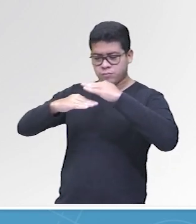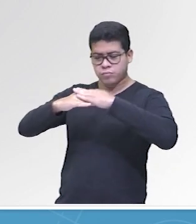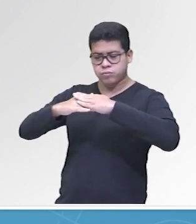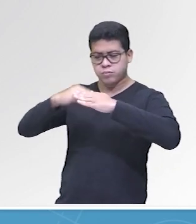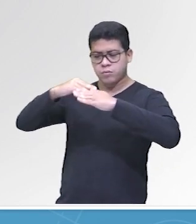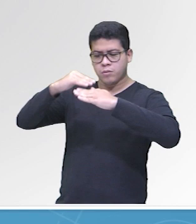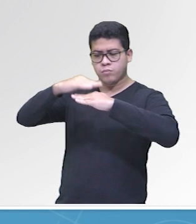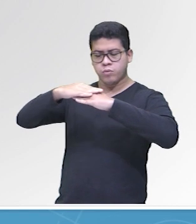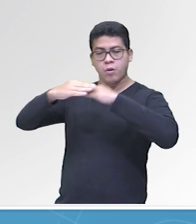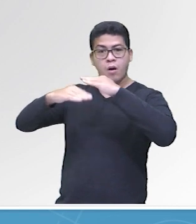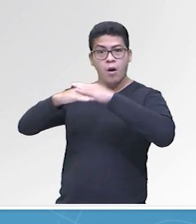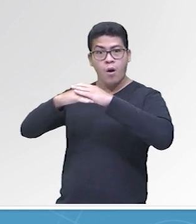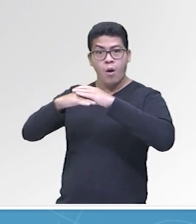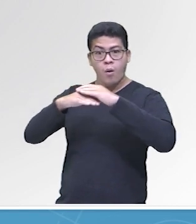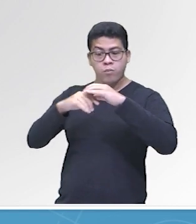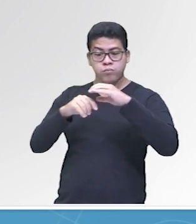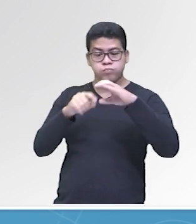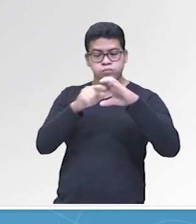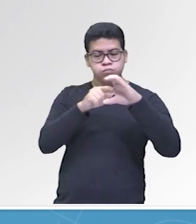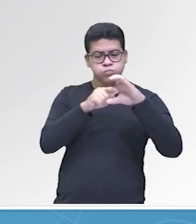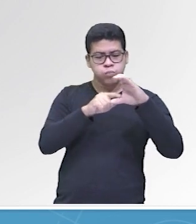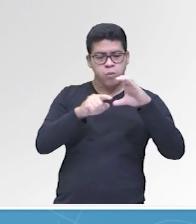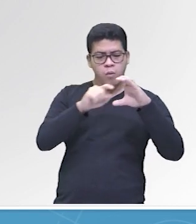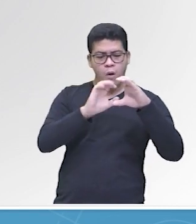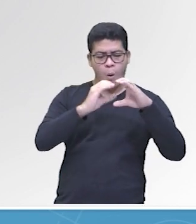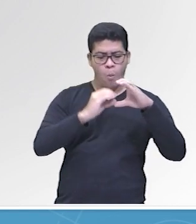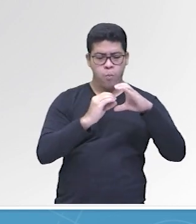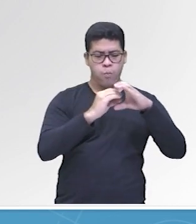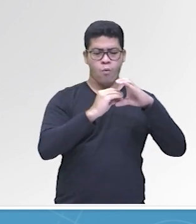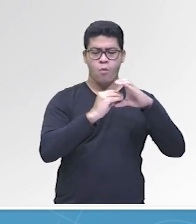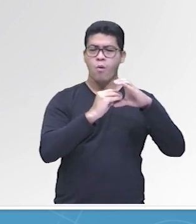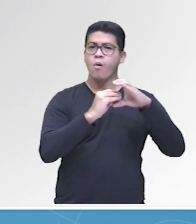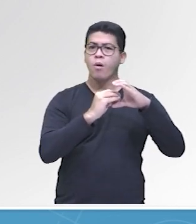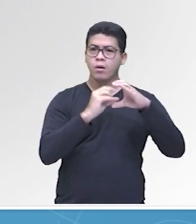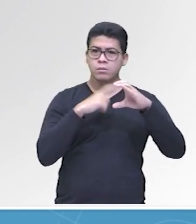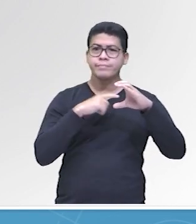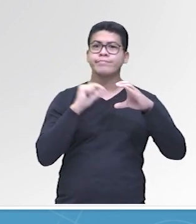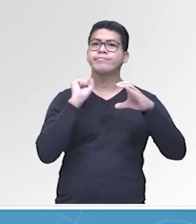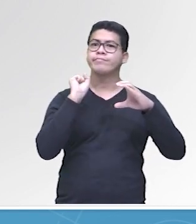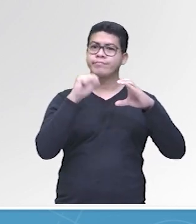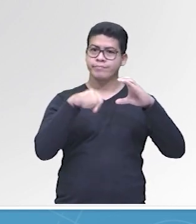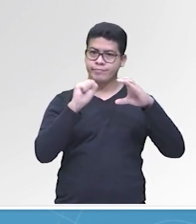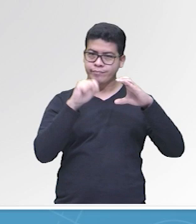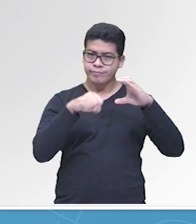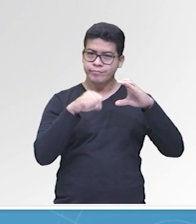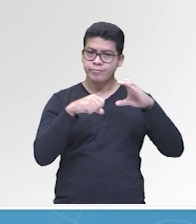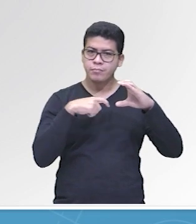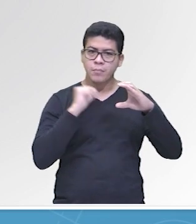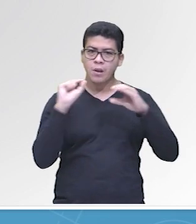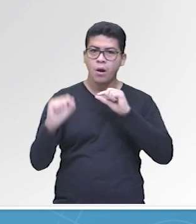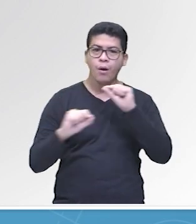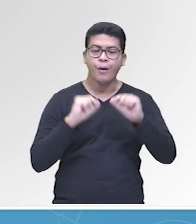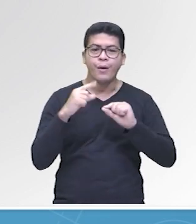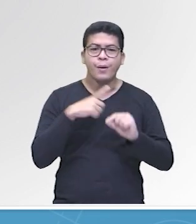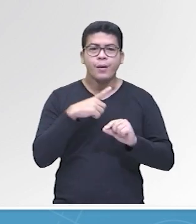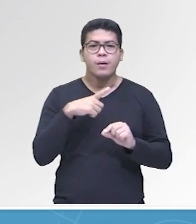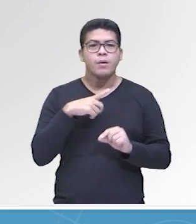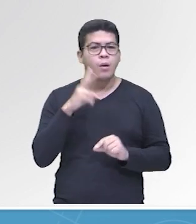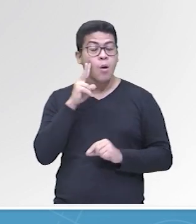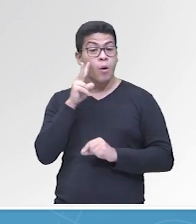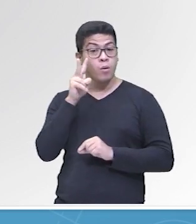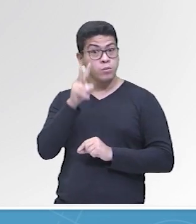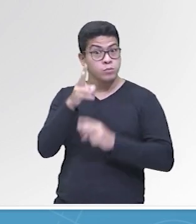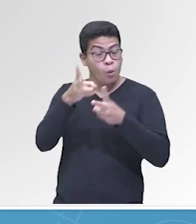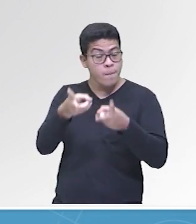e vacúolos grandes. Então, observem aqui no desenho, a gente tem aqui, ó, a célula vegetal, e quero que vocês